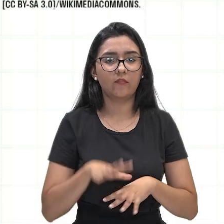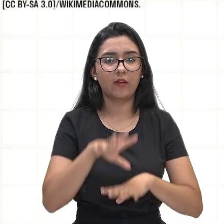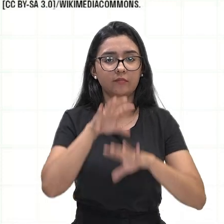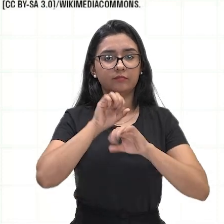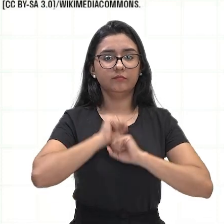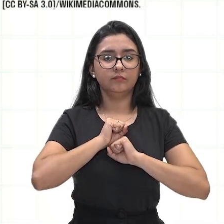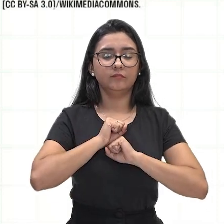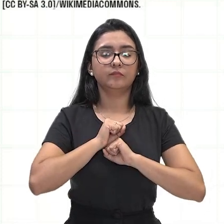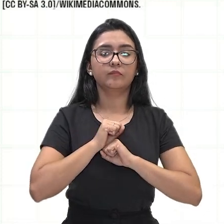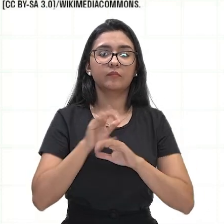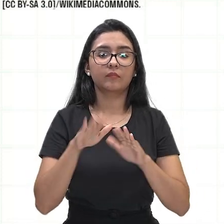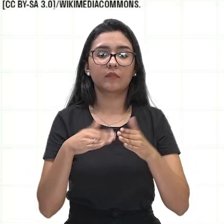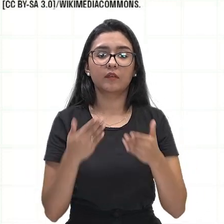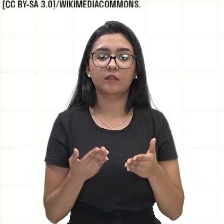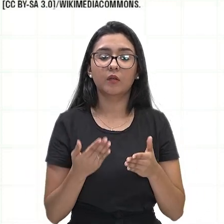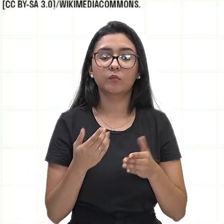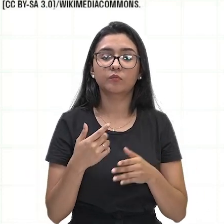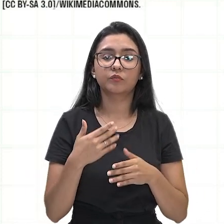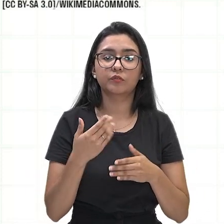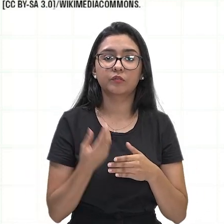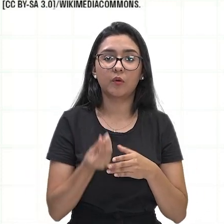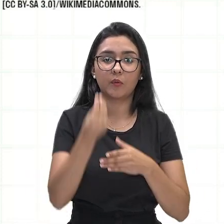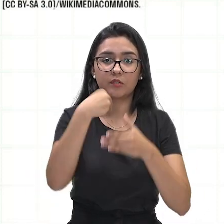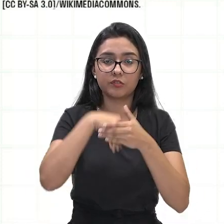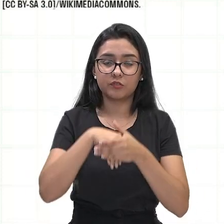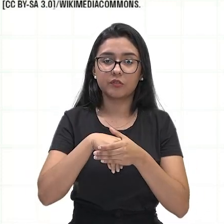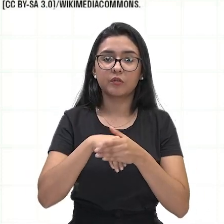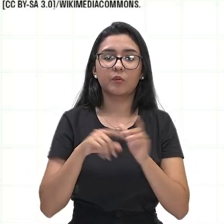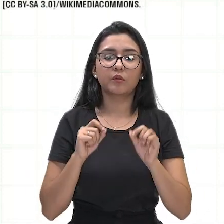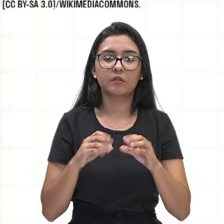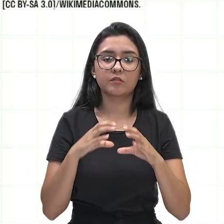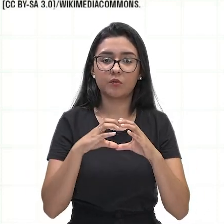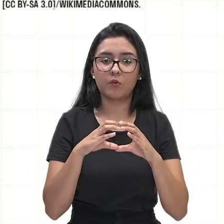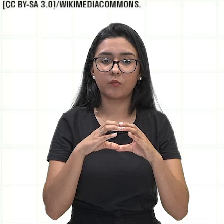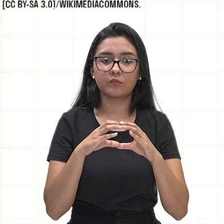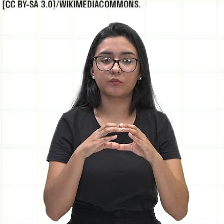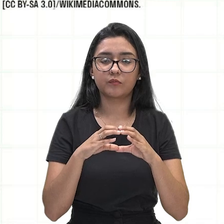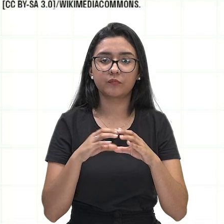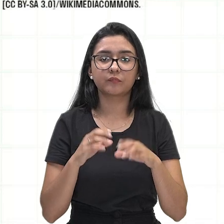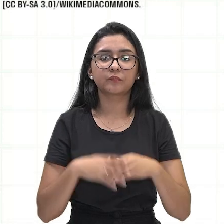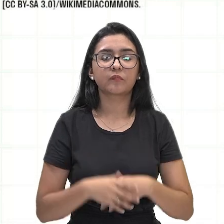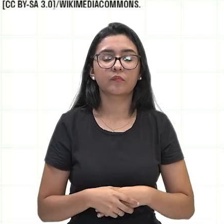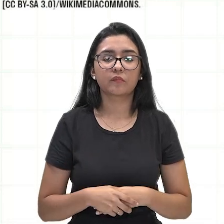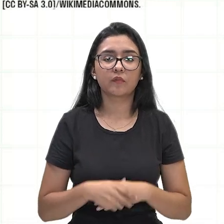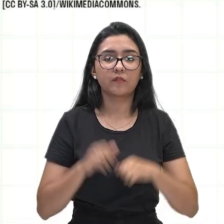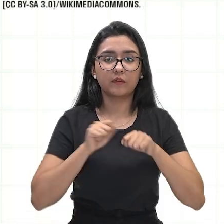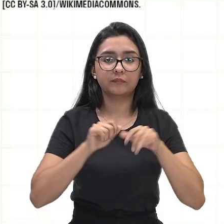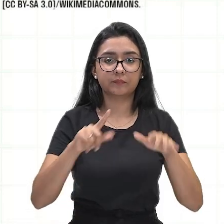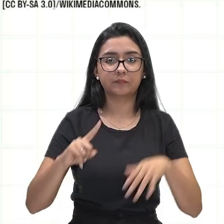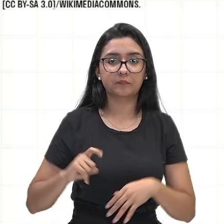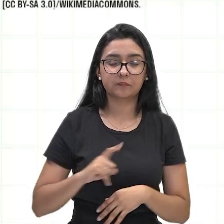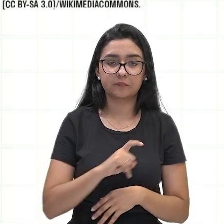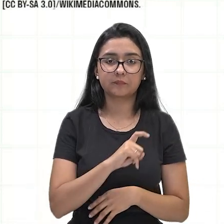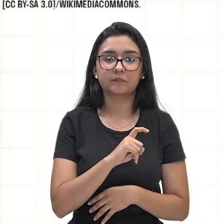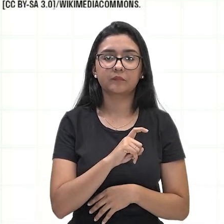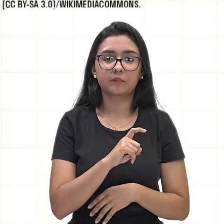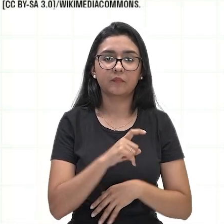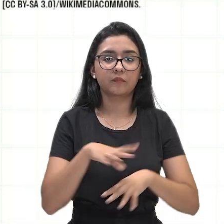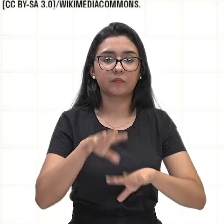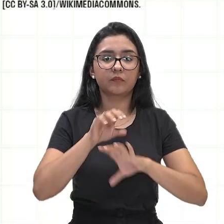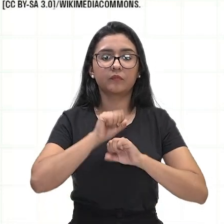ovos. Quando ele chega no corpo desses animais, esse ovo ele vai eclodir e ele